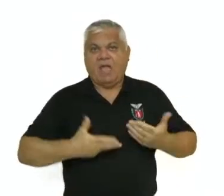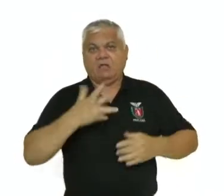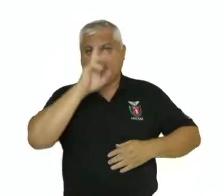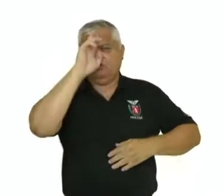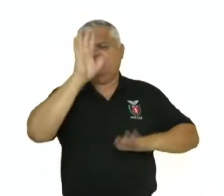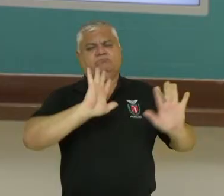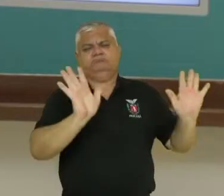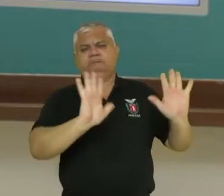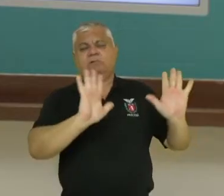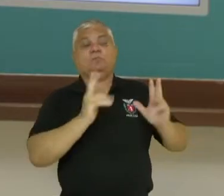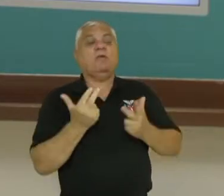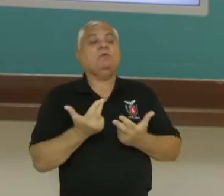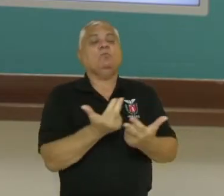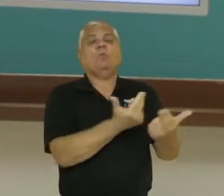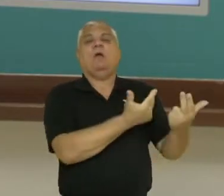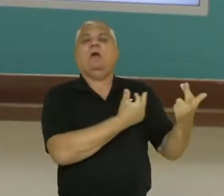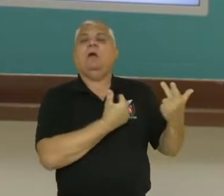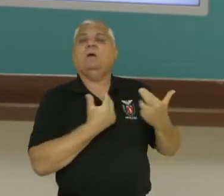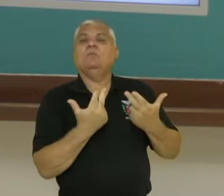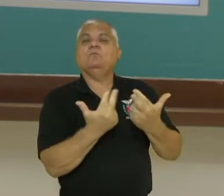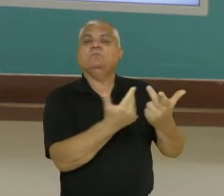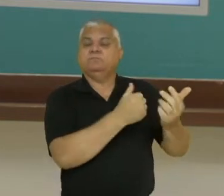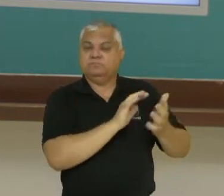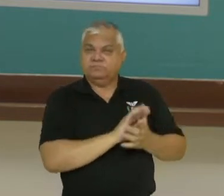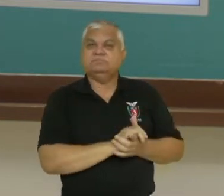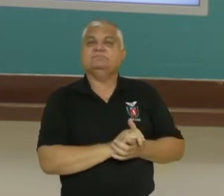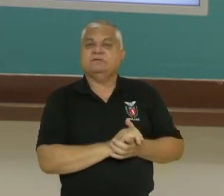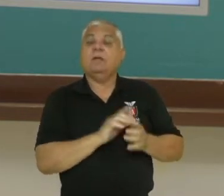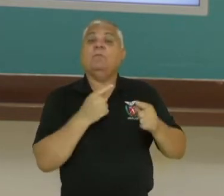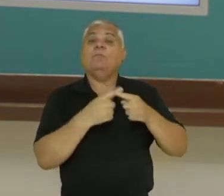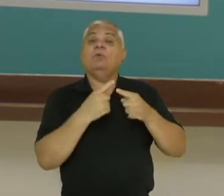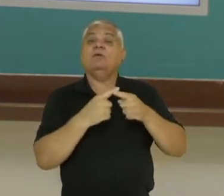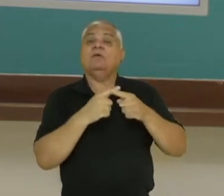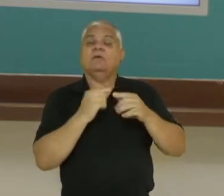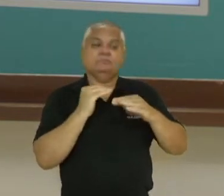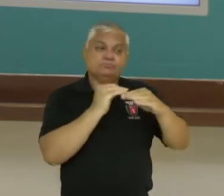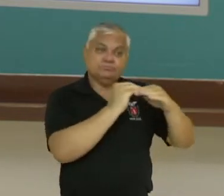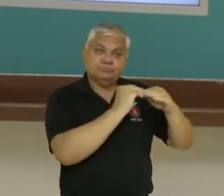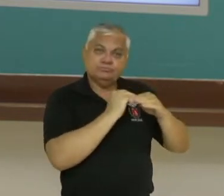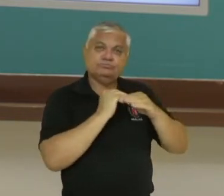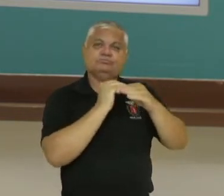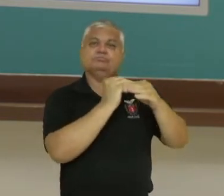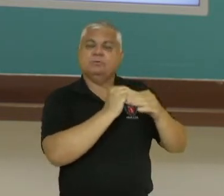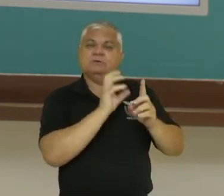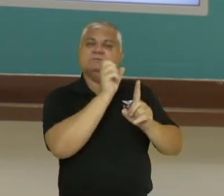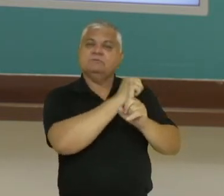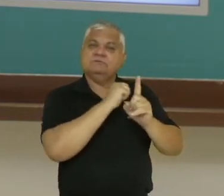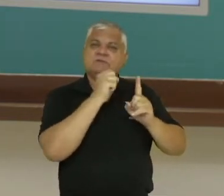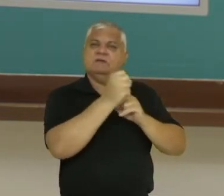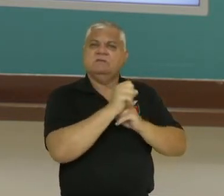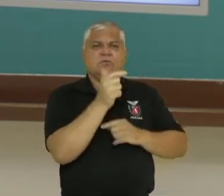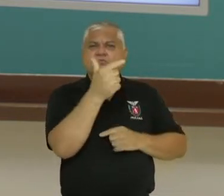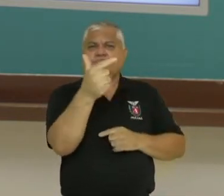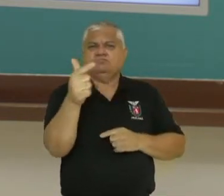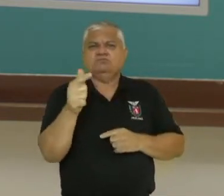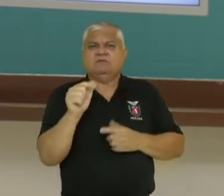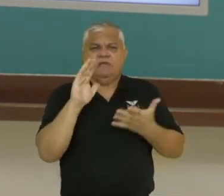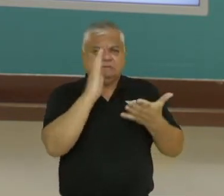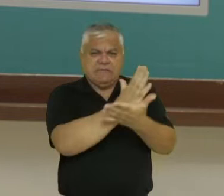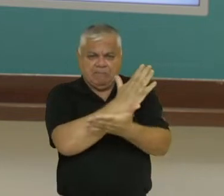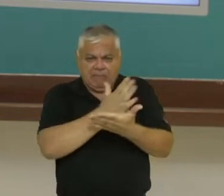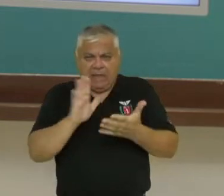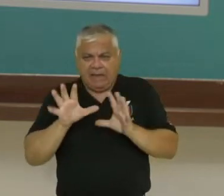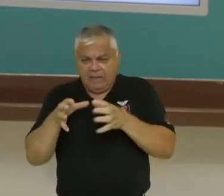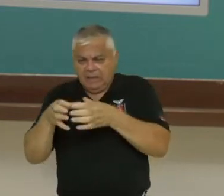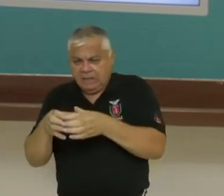patrões nessa ideia de implementação do socialismo. Não existiria essa divisão de